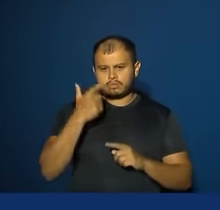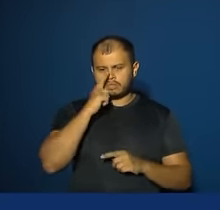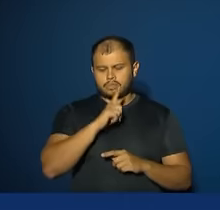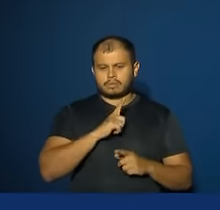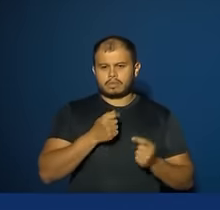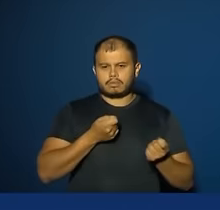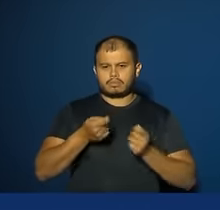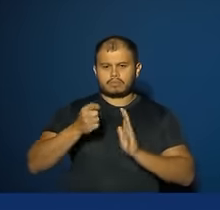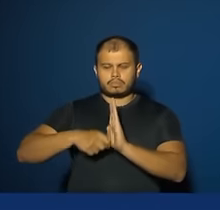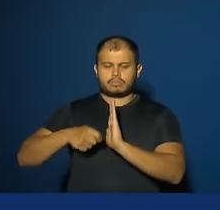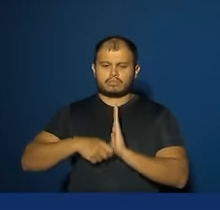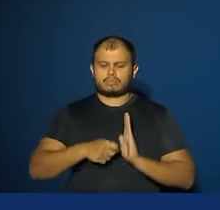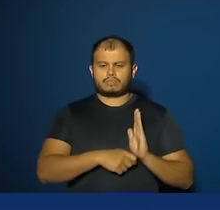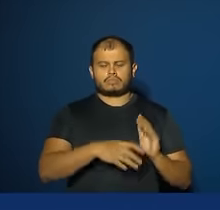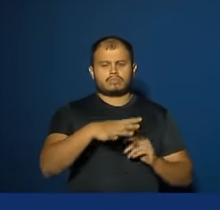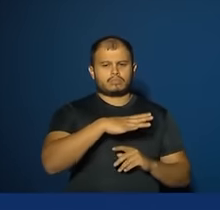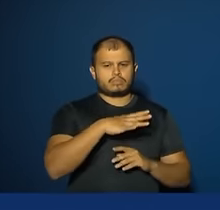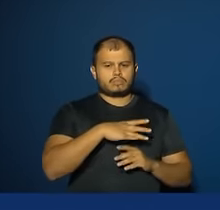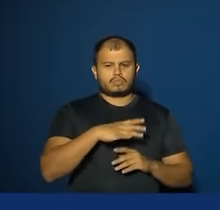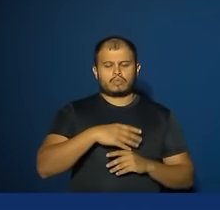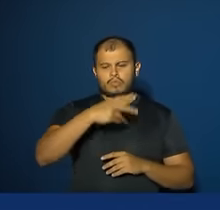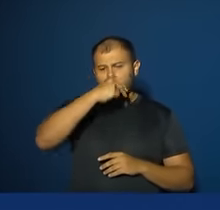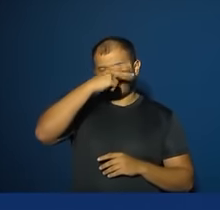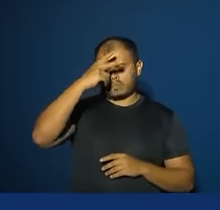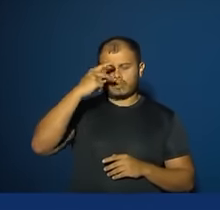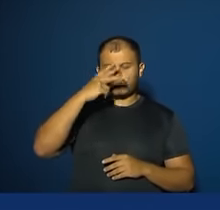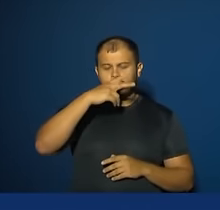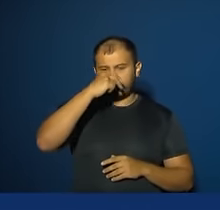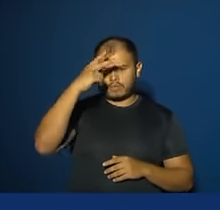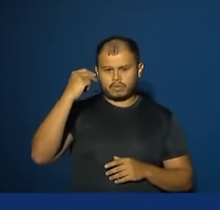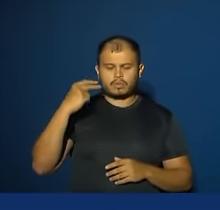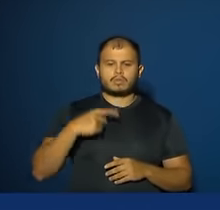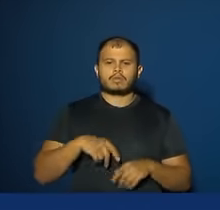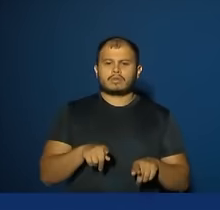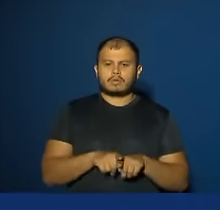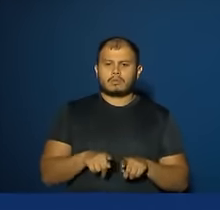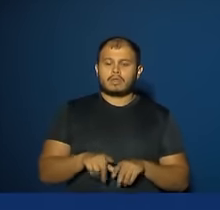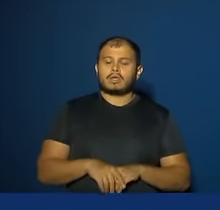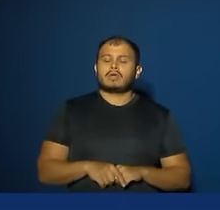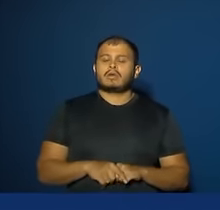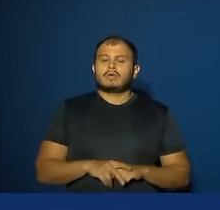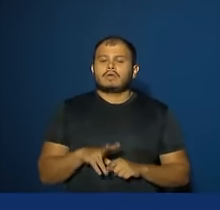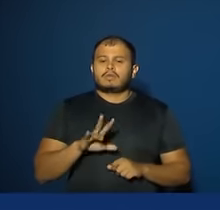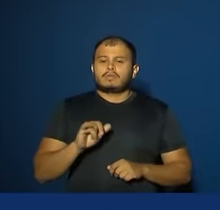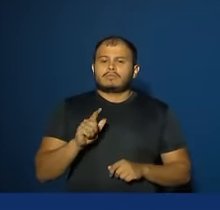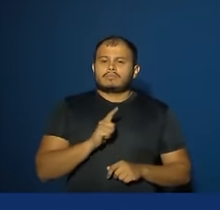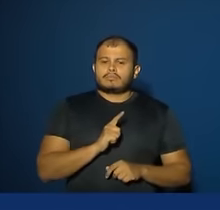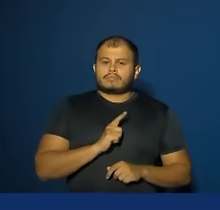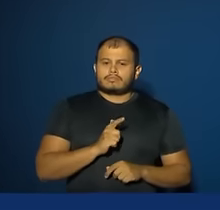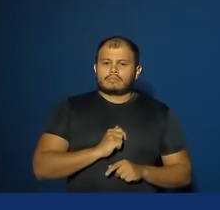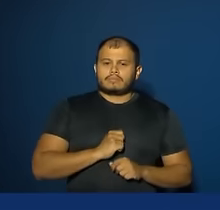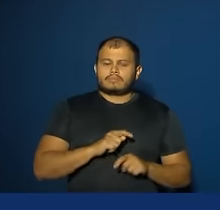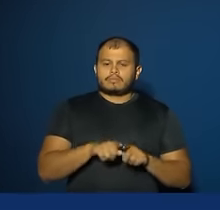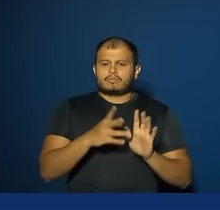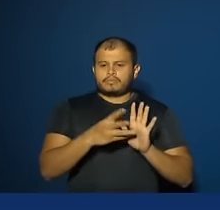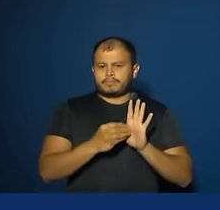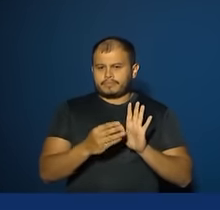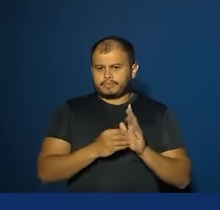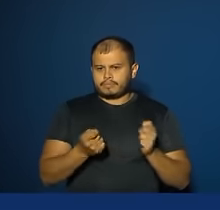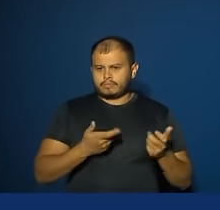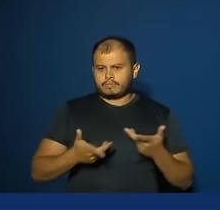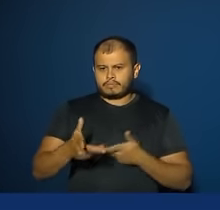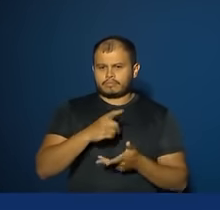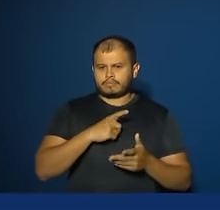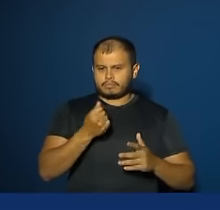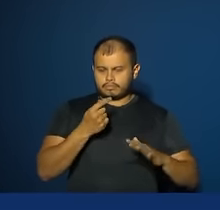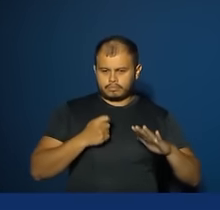dos contratos municipais com o governo de São Paulo, perdão, com o Estado de São Paulo nas URAs, né? Você vai ter também a modelagem da privatização, que eu acho que pode atrair